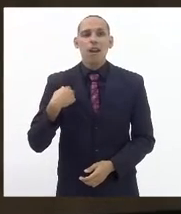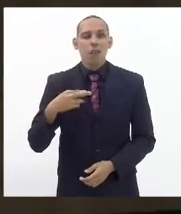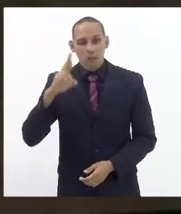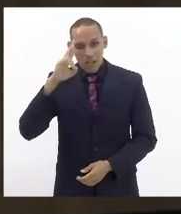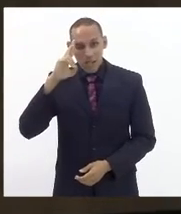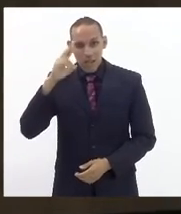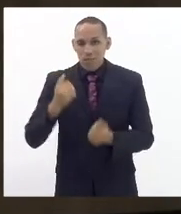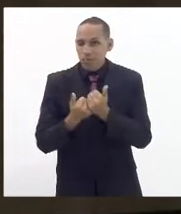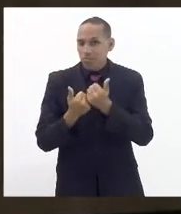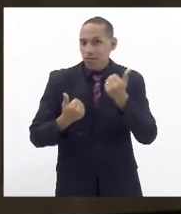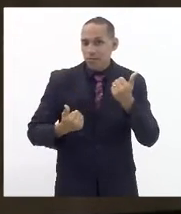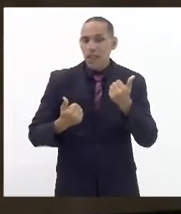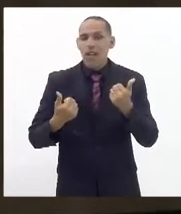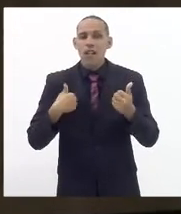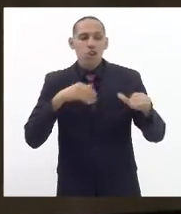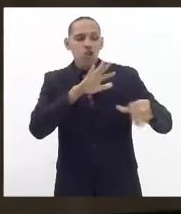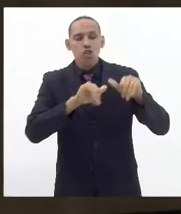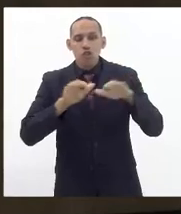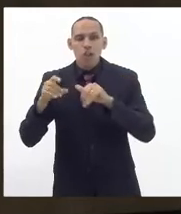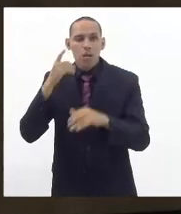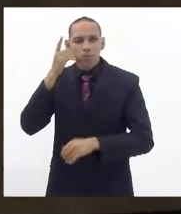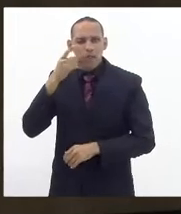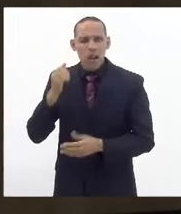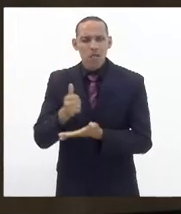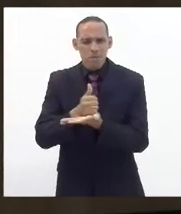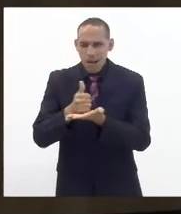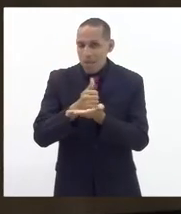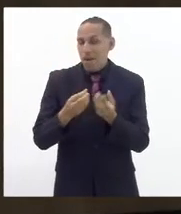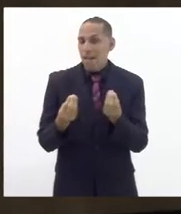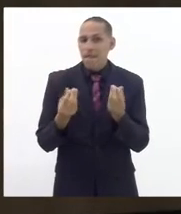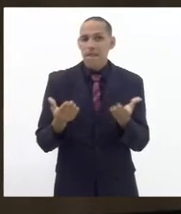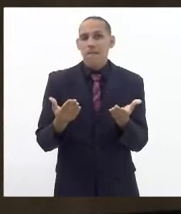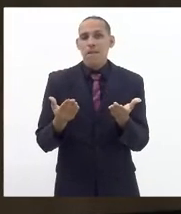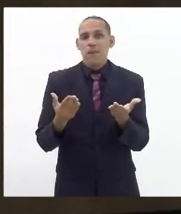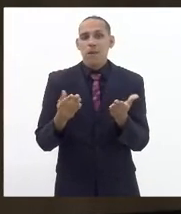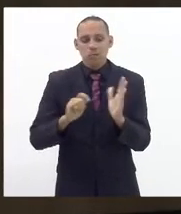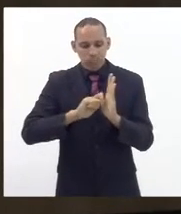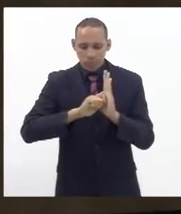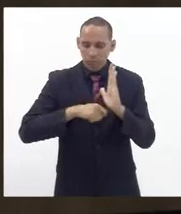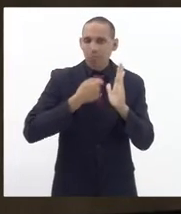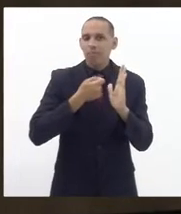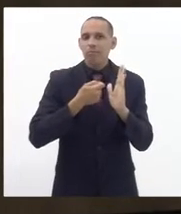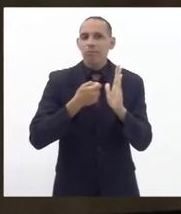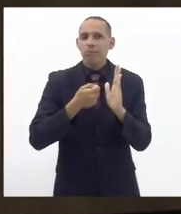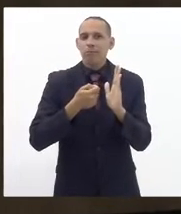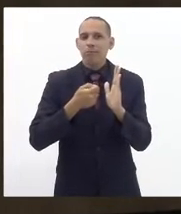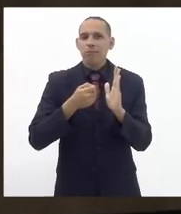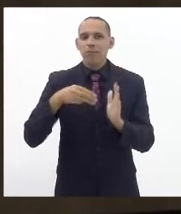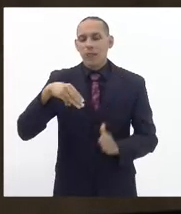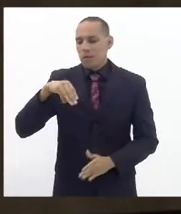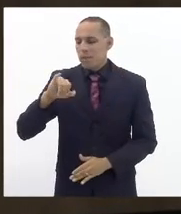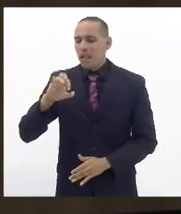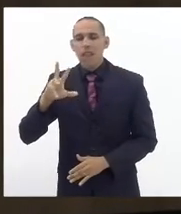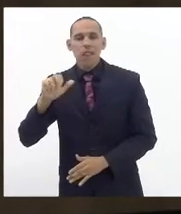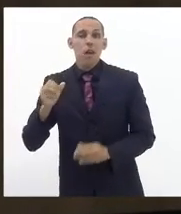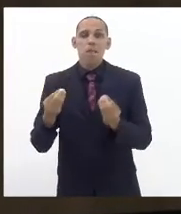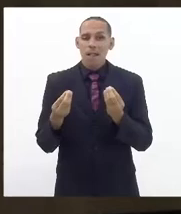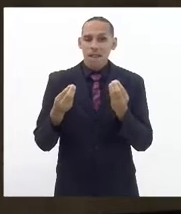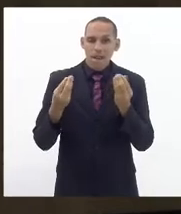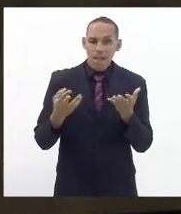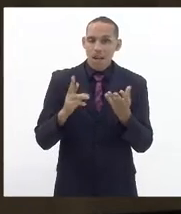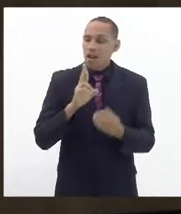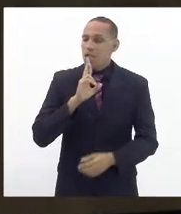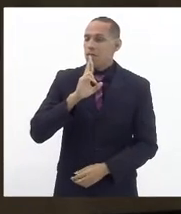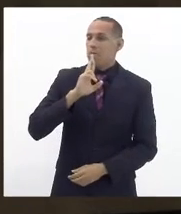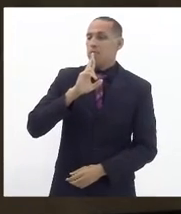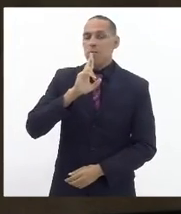governo, a convocação dos deputados da base para que assinem essa milícia, porque a gente precisa dar uma